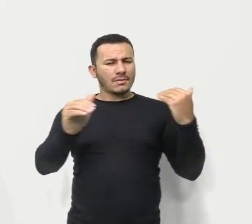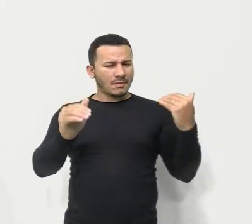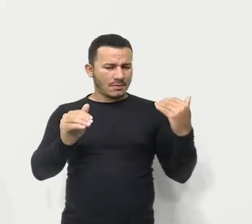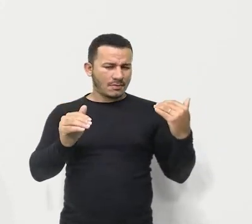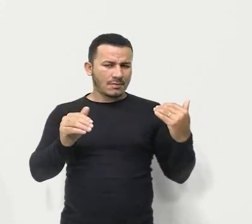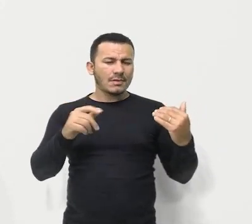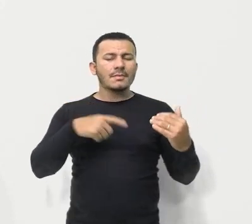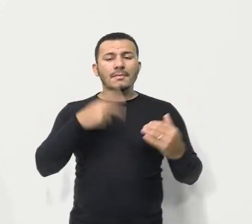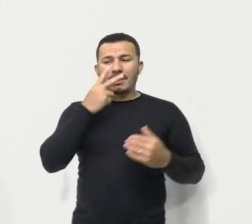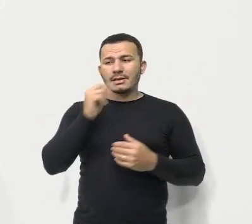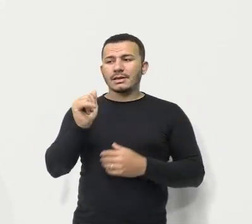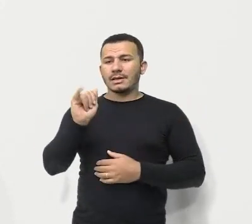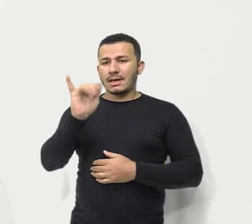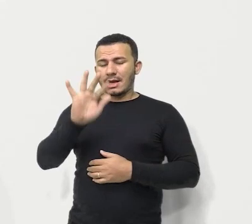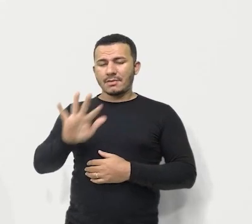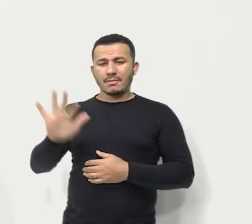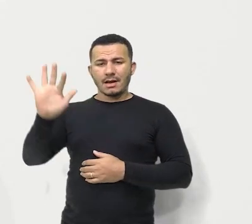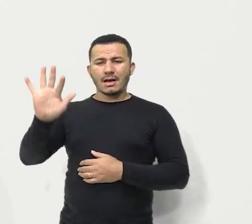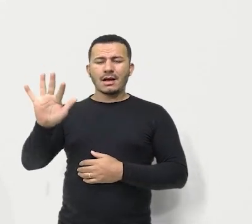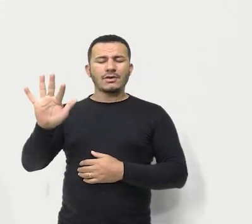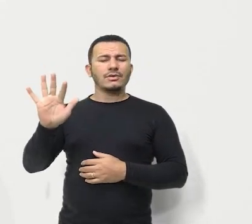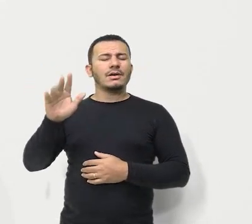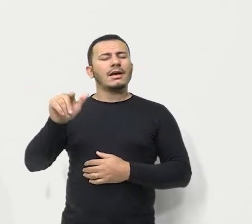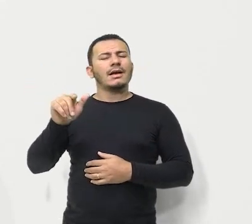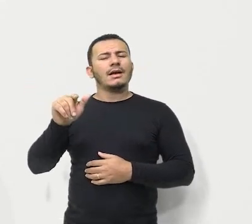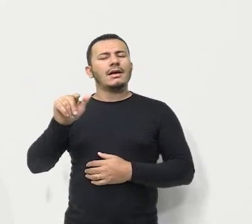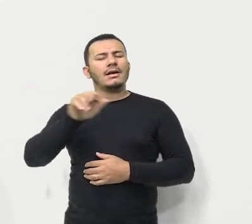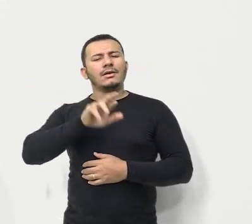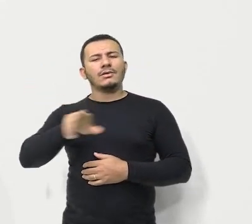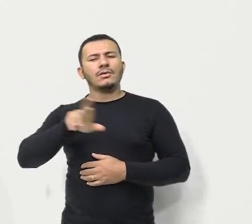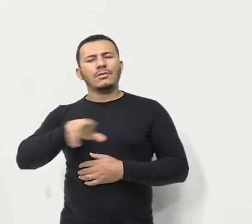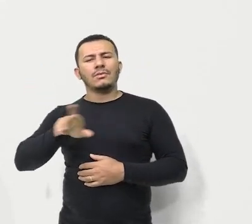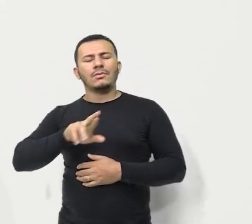como se uma imagem não dissesse